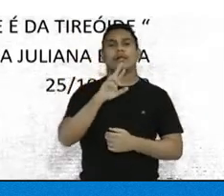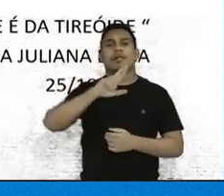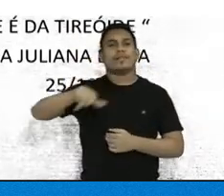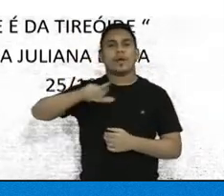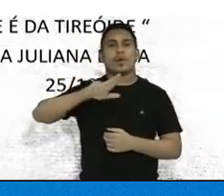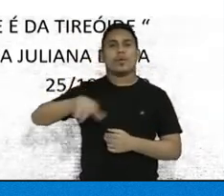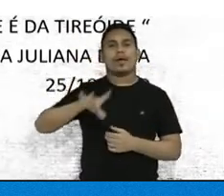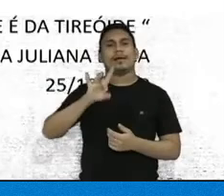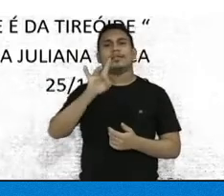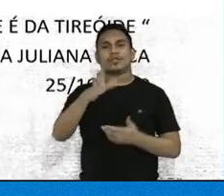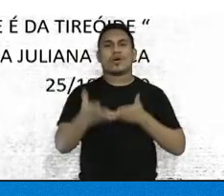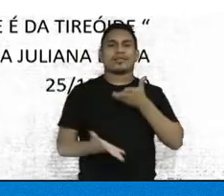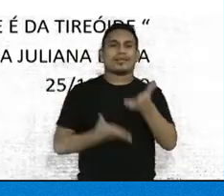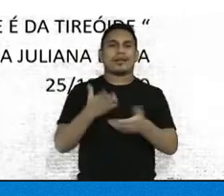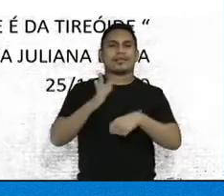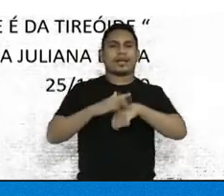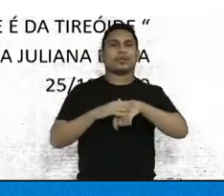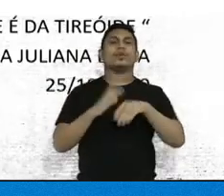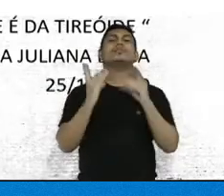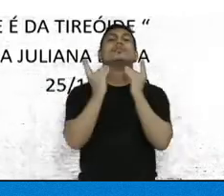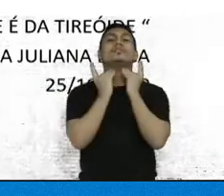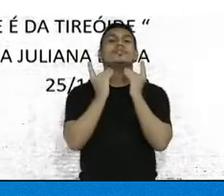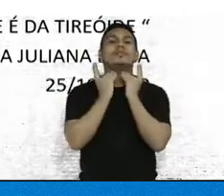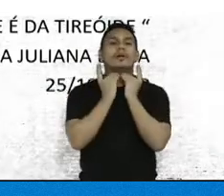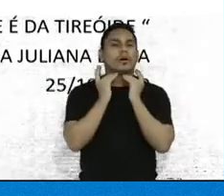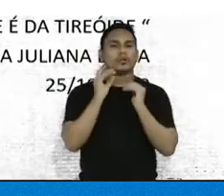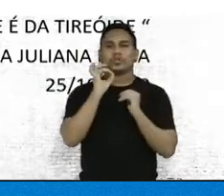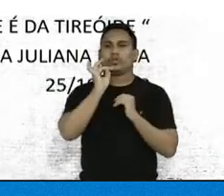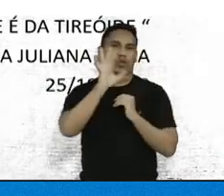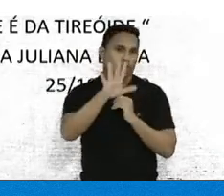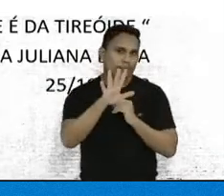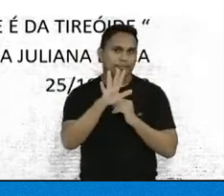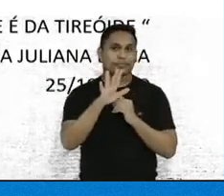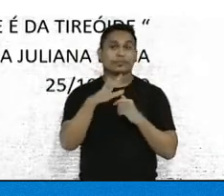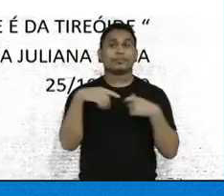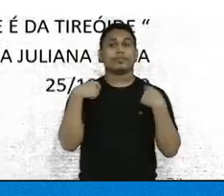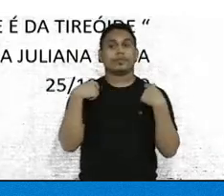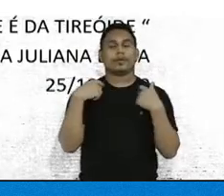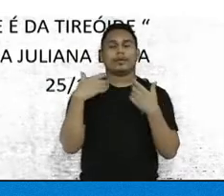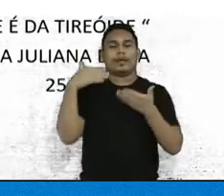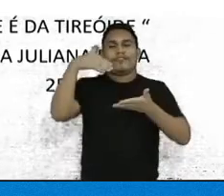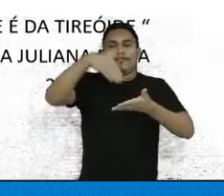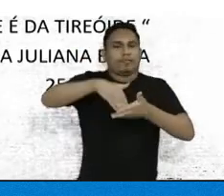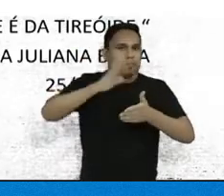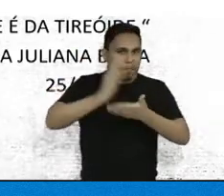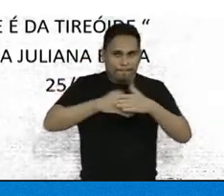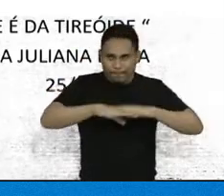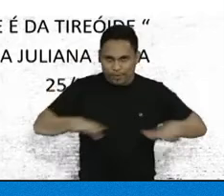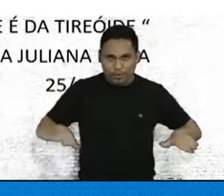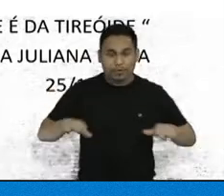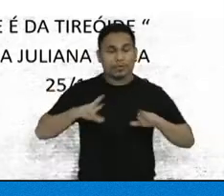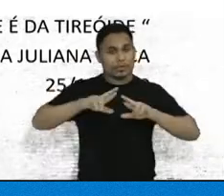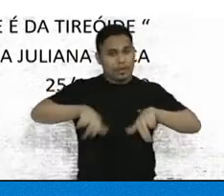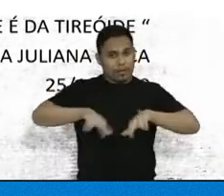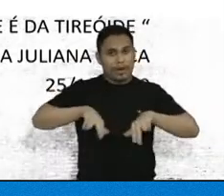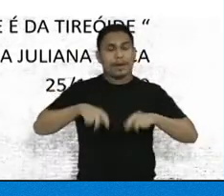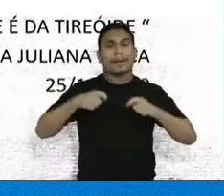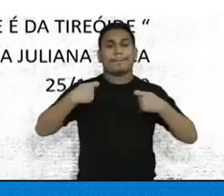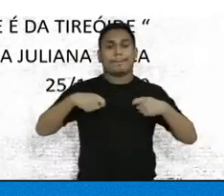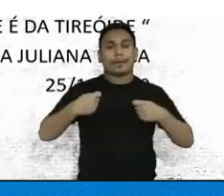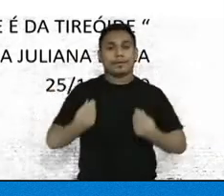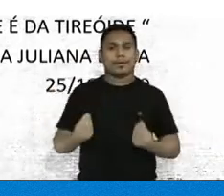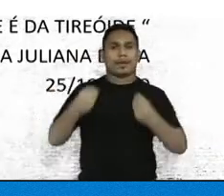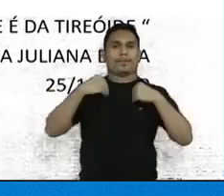de tireoide, que resulta numa etapa final, né, da doença de Hashimoto, repondo o hormônio de tireoide, tem que fazer